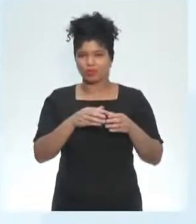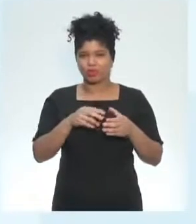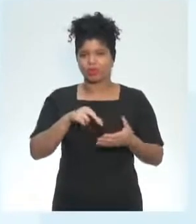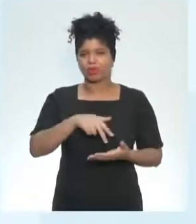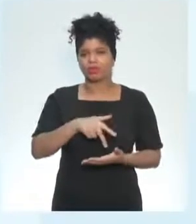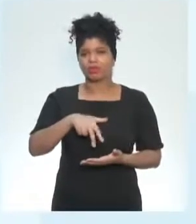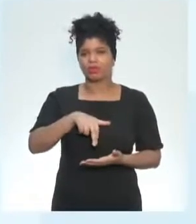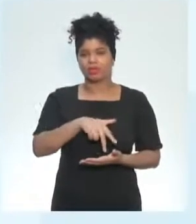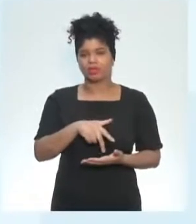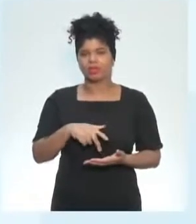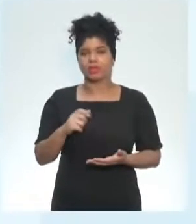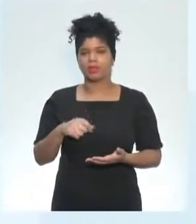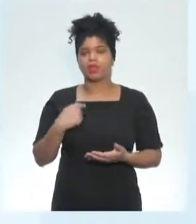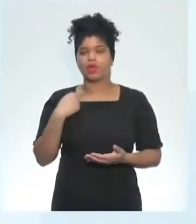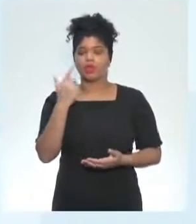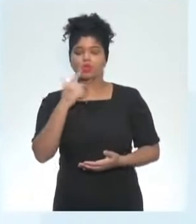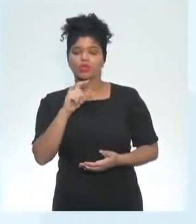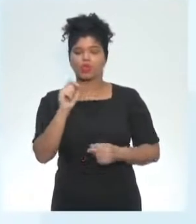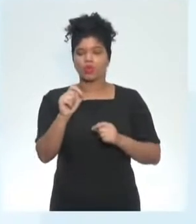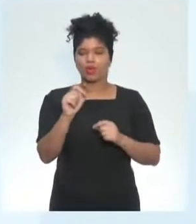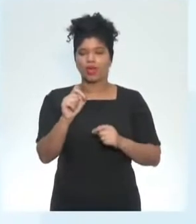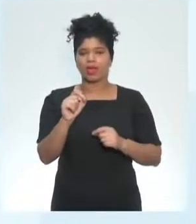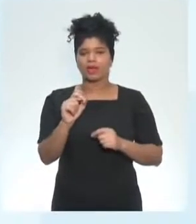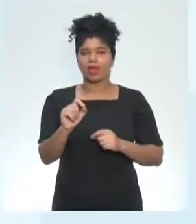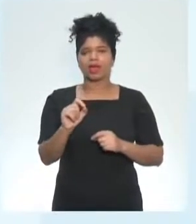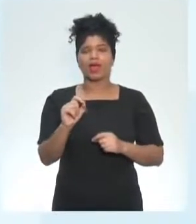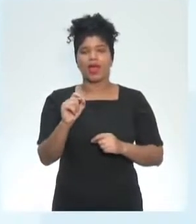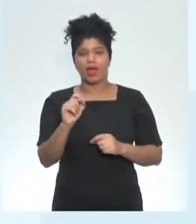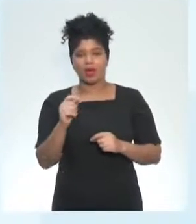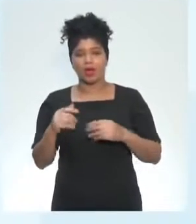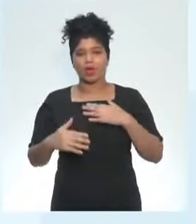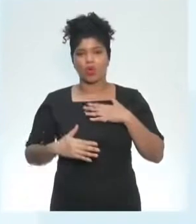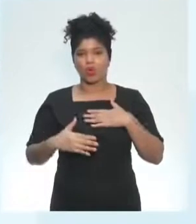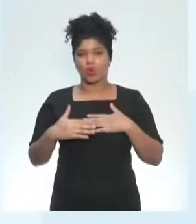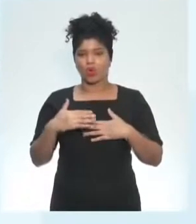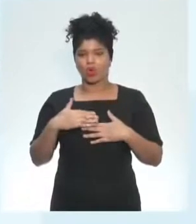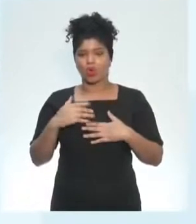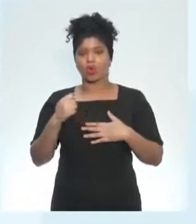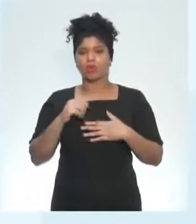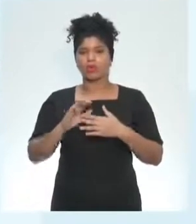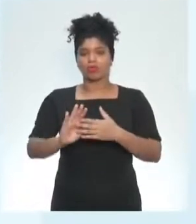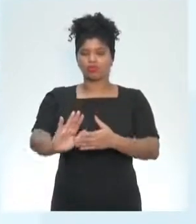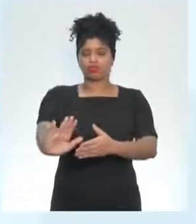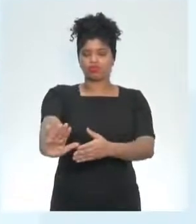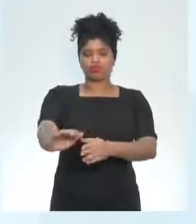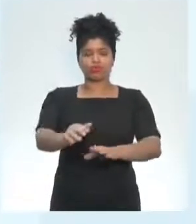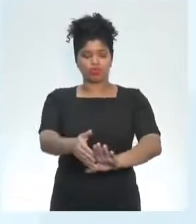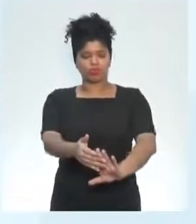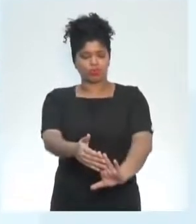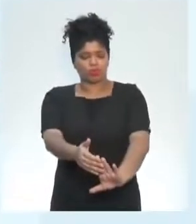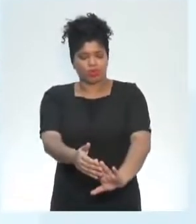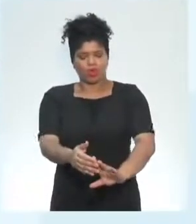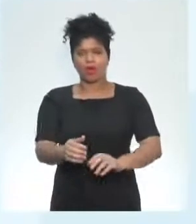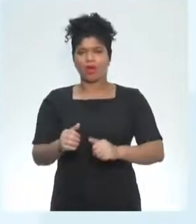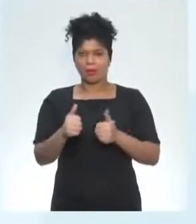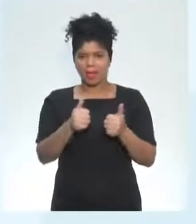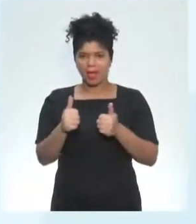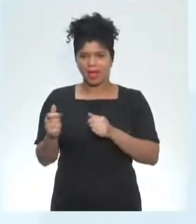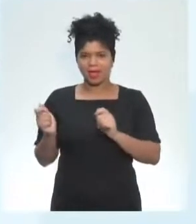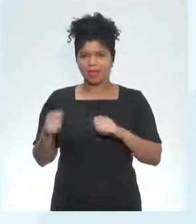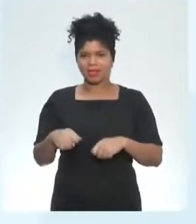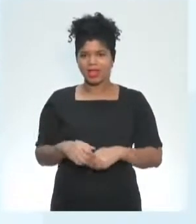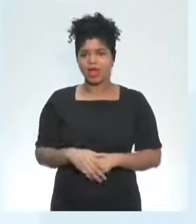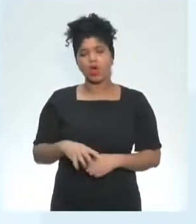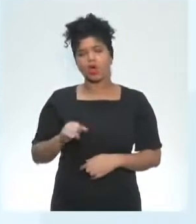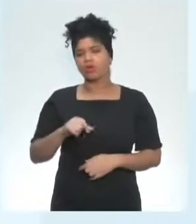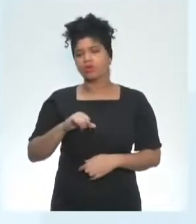corpo todas as potencialidades e também, né, o alcance dos seus membros e também, justamente, né, ver aquilo que ele